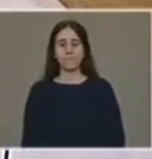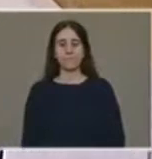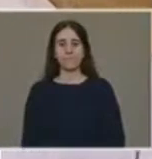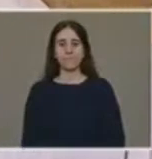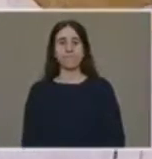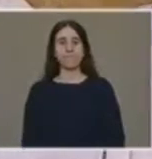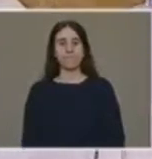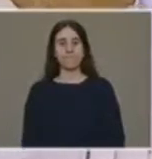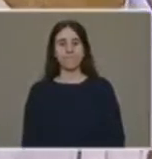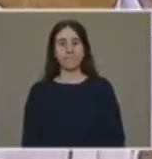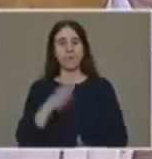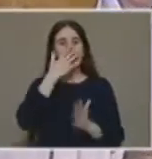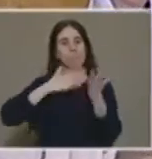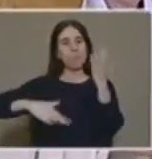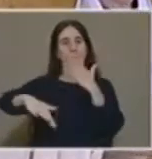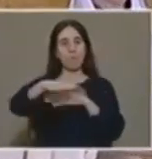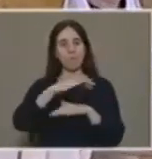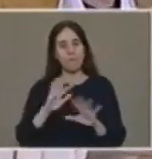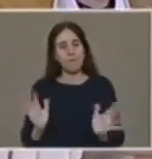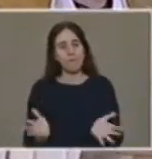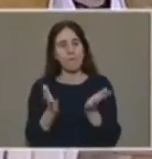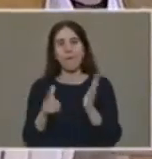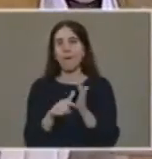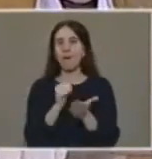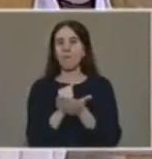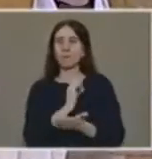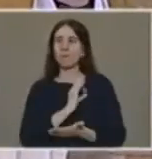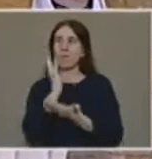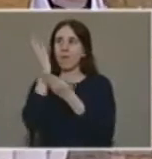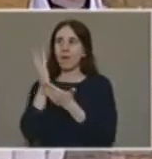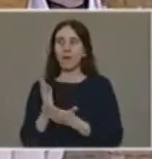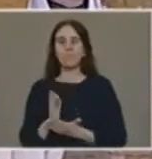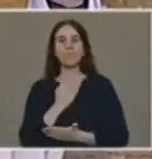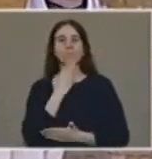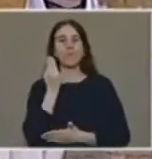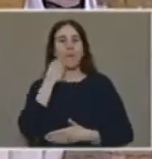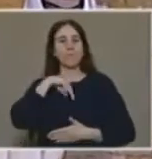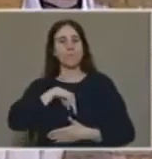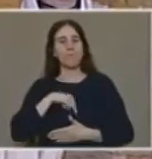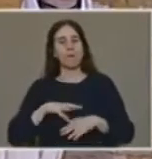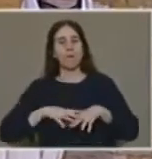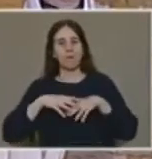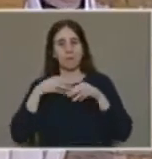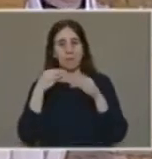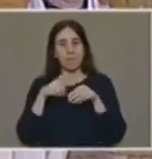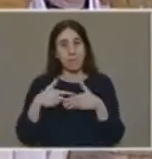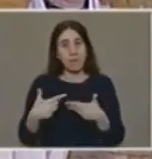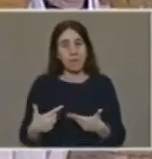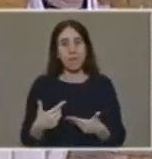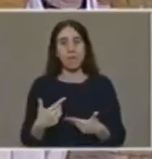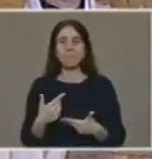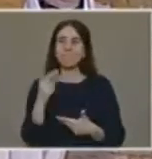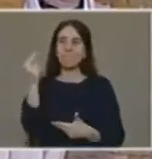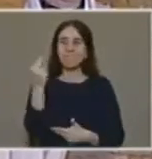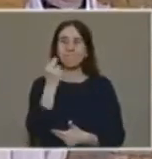Exulte sempre o vosso povo, Senhor, com a renovada juventude da alma, de modo que, alegrando-se agora por se